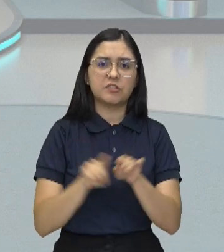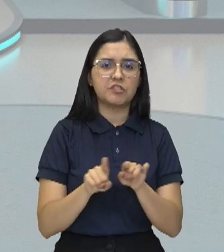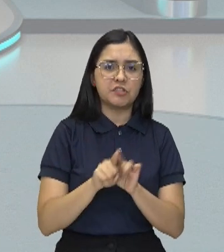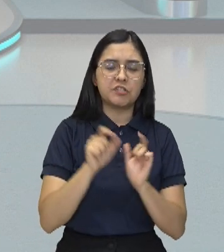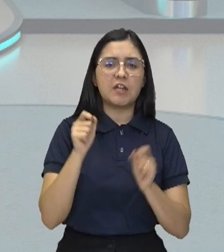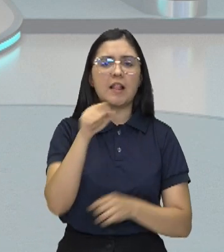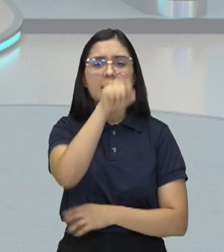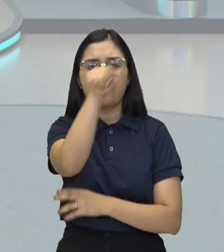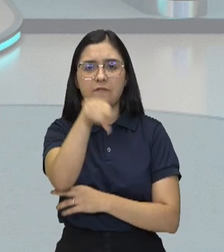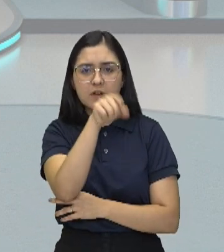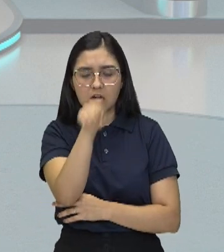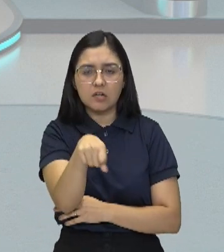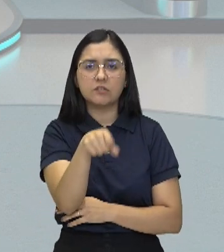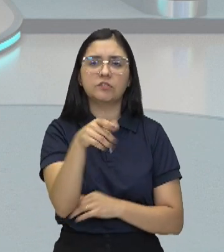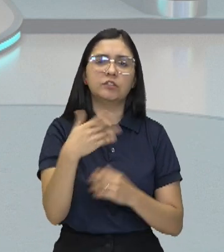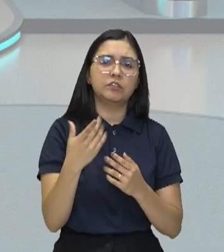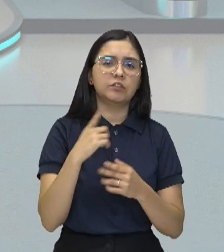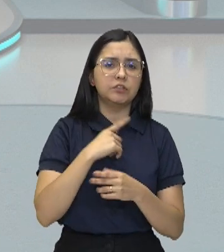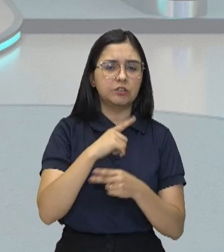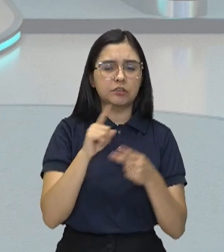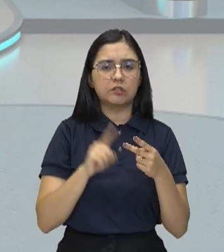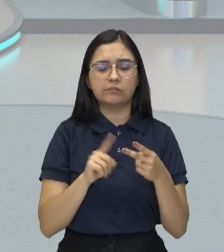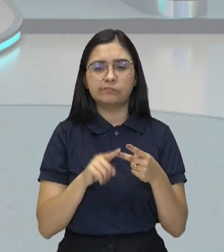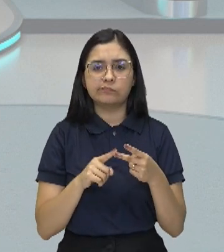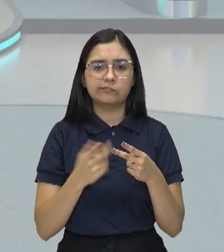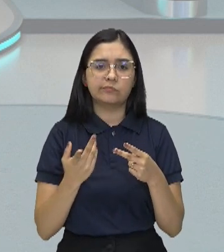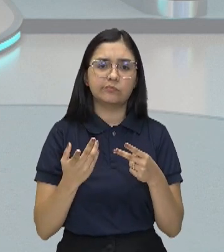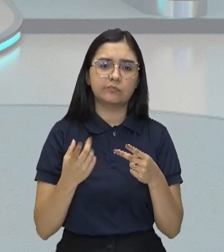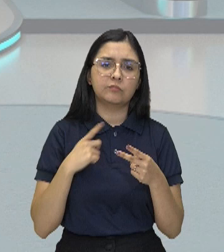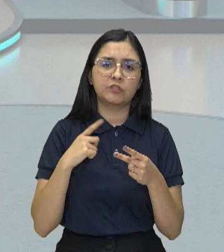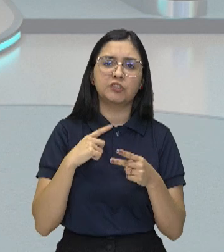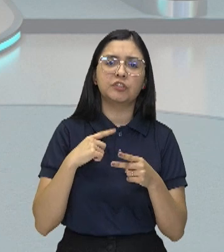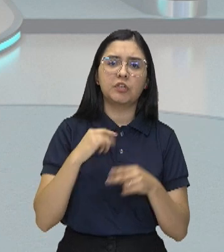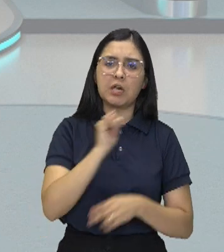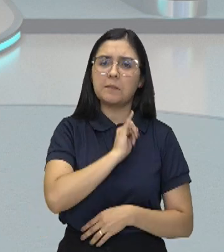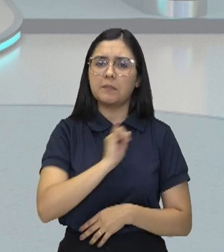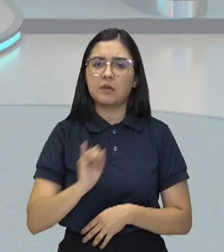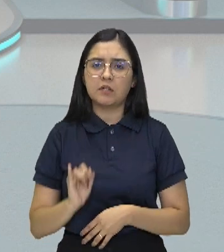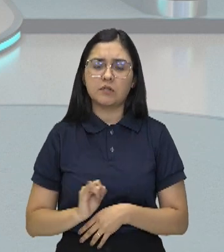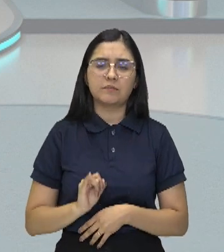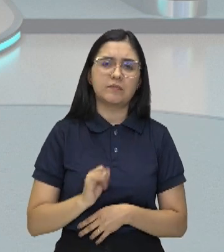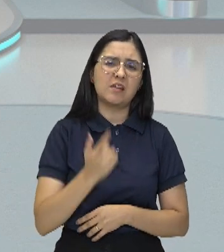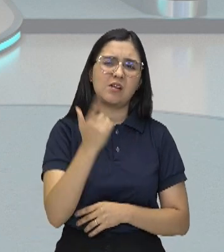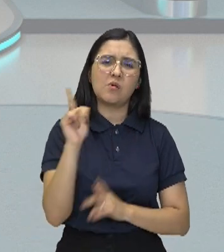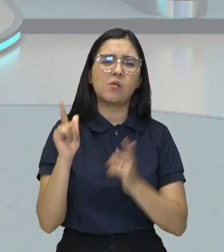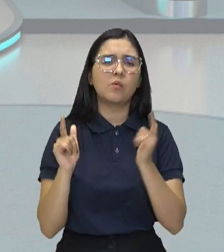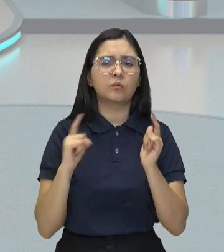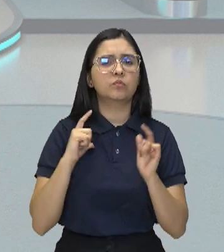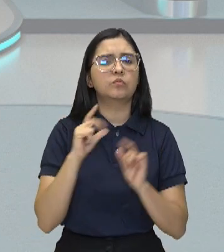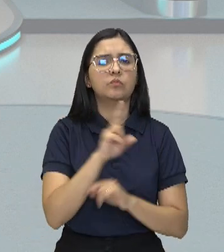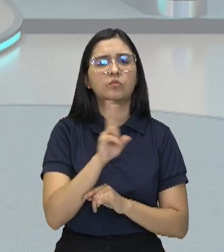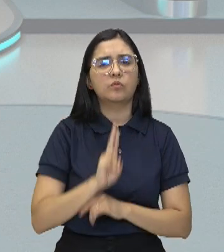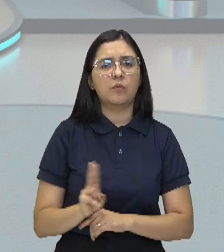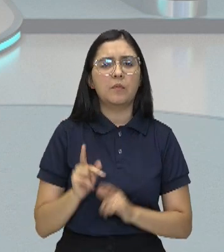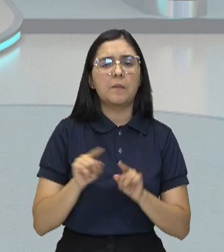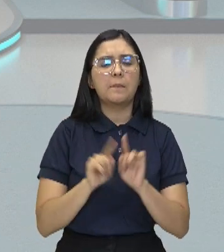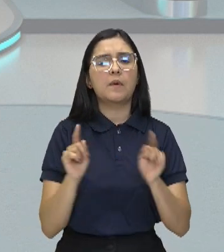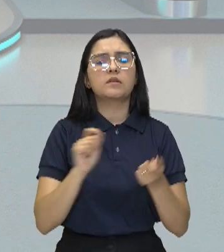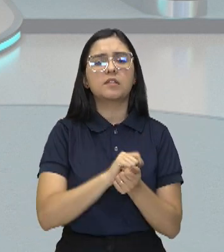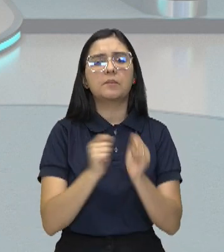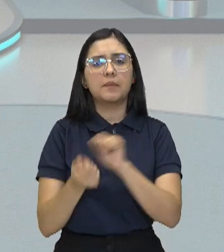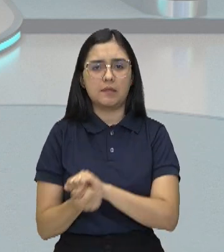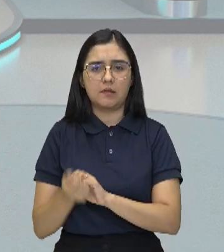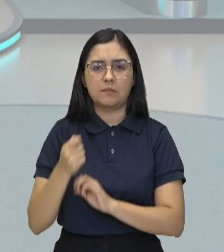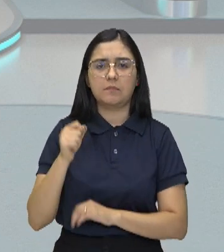elefantes, existia o imperador, eram outros nomes, né, muito adaptados à cultura